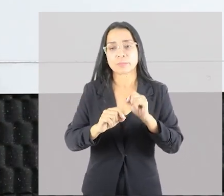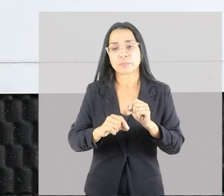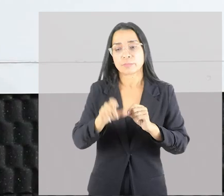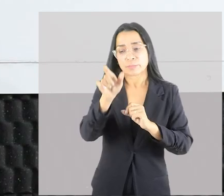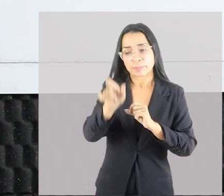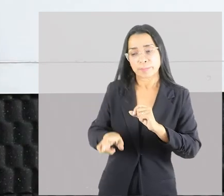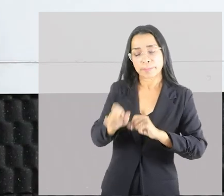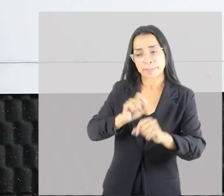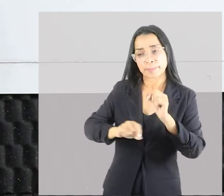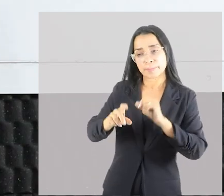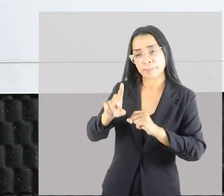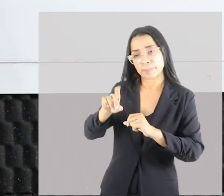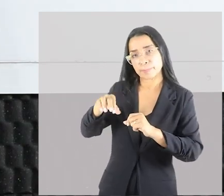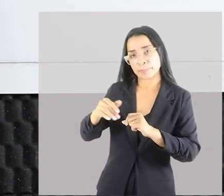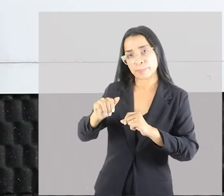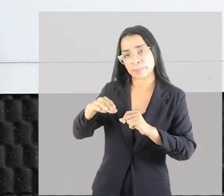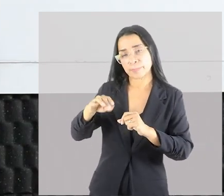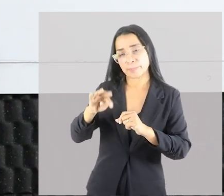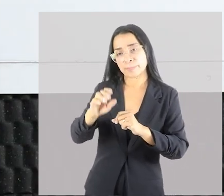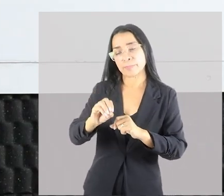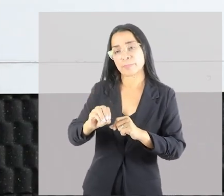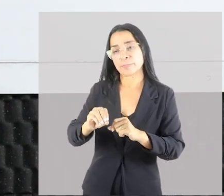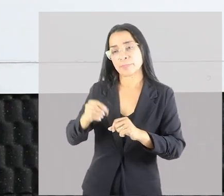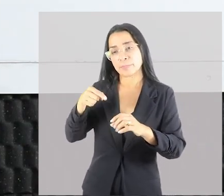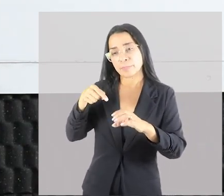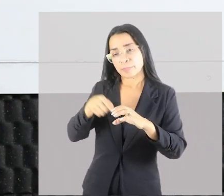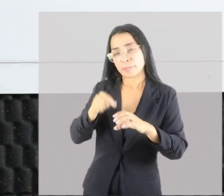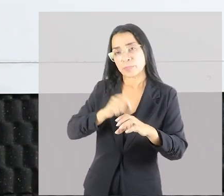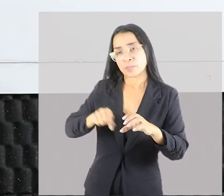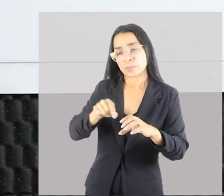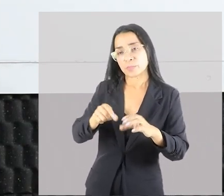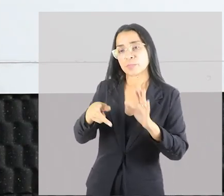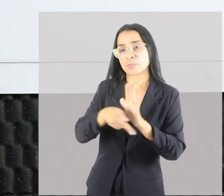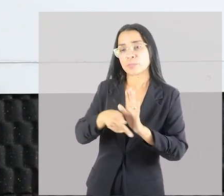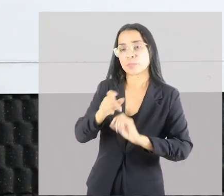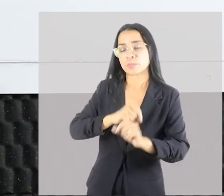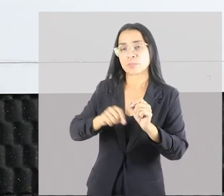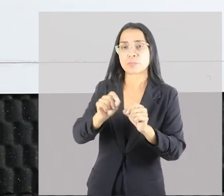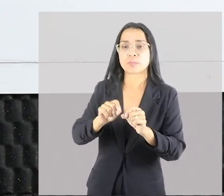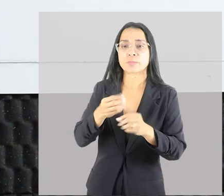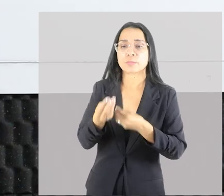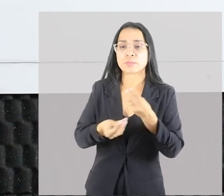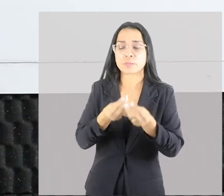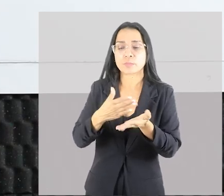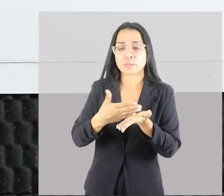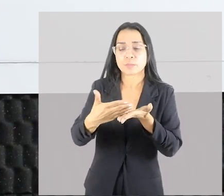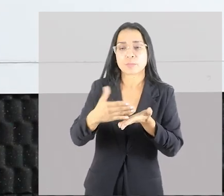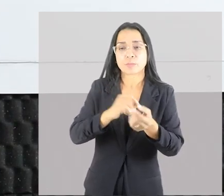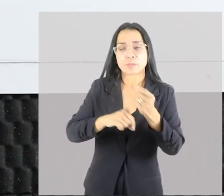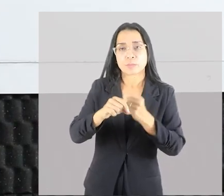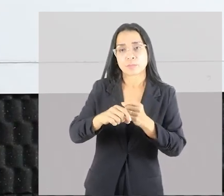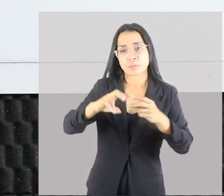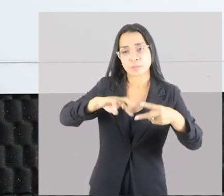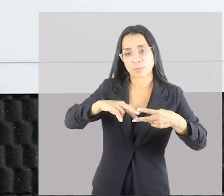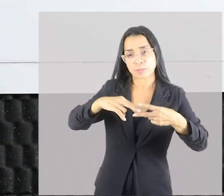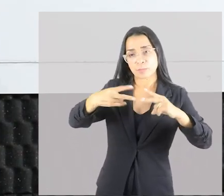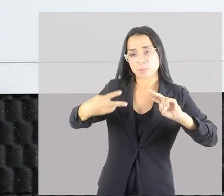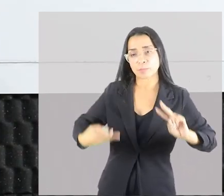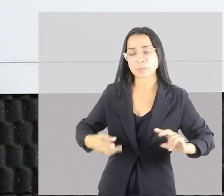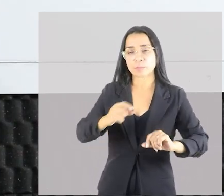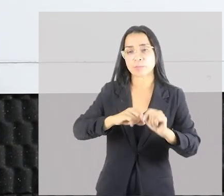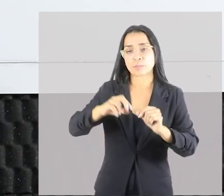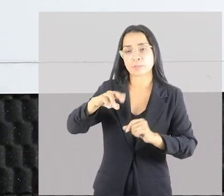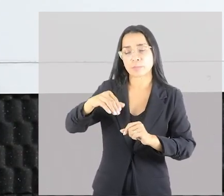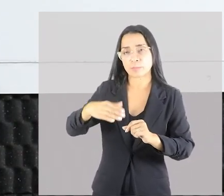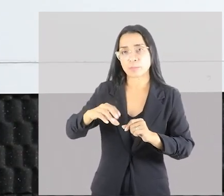indivíduo que ele é diabético, hoje, a insulina que ele introduz em si, ela é feita a partir de DNA recombinante.